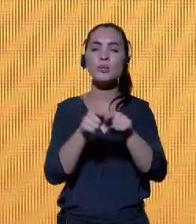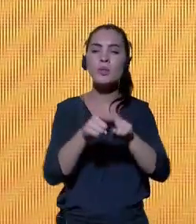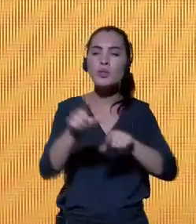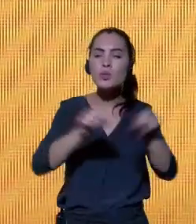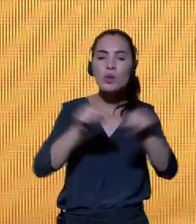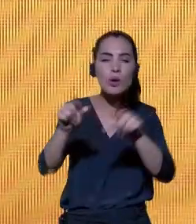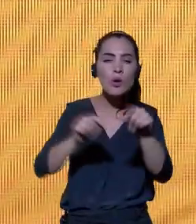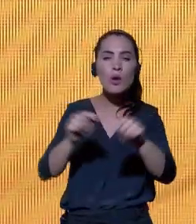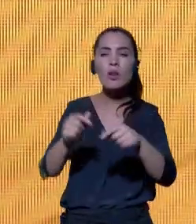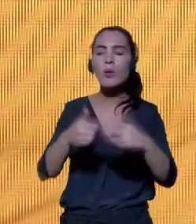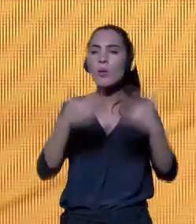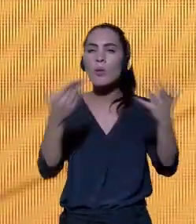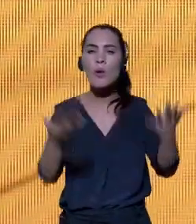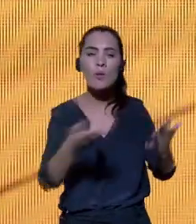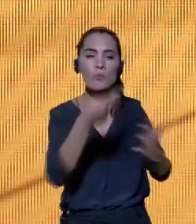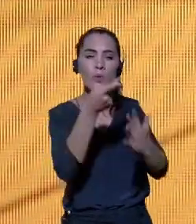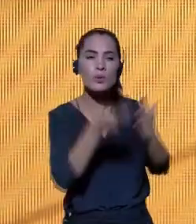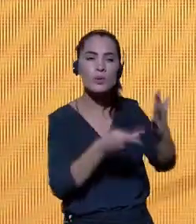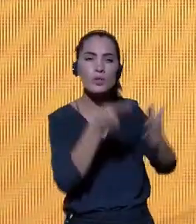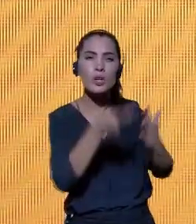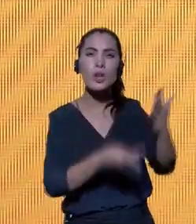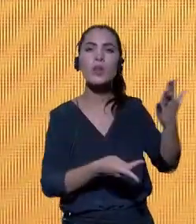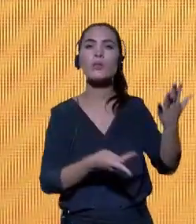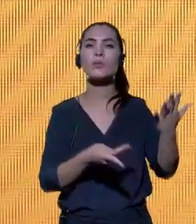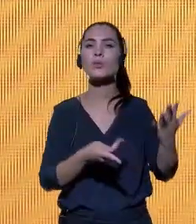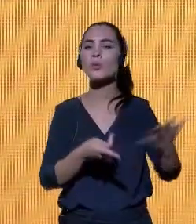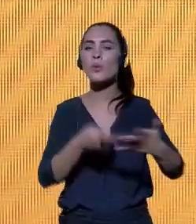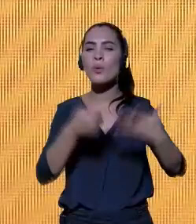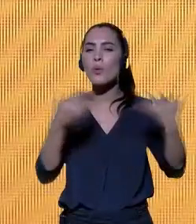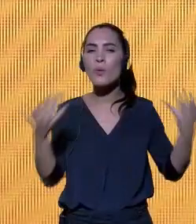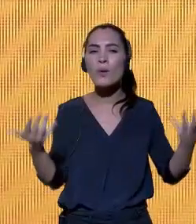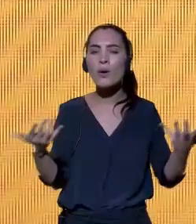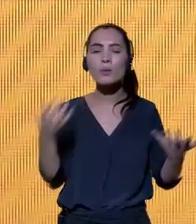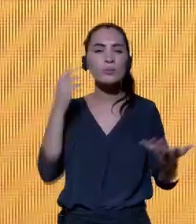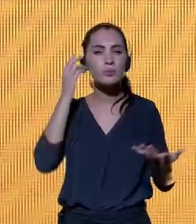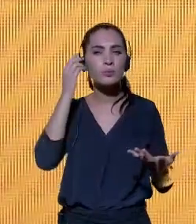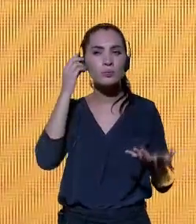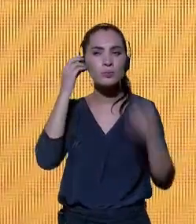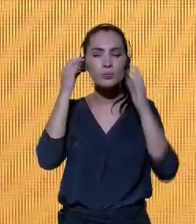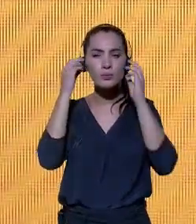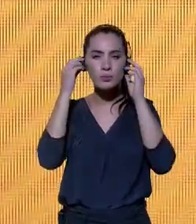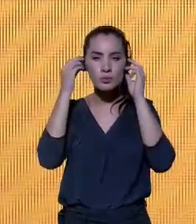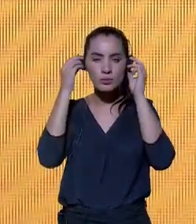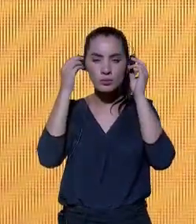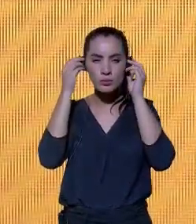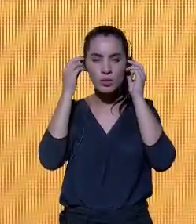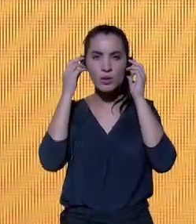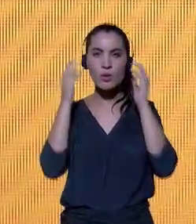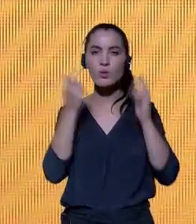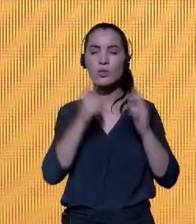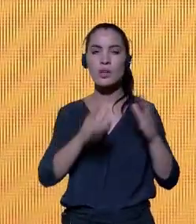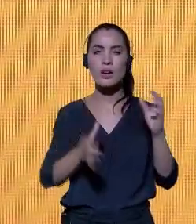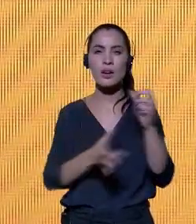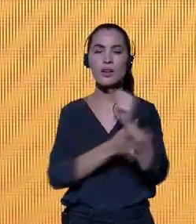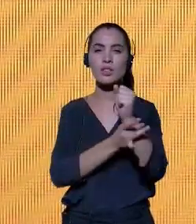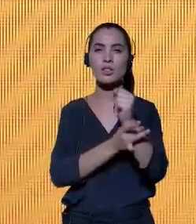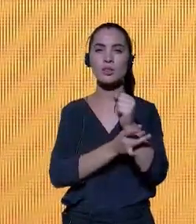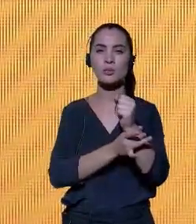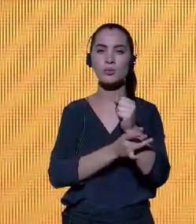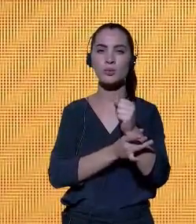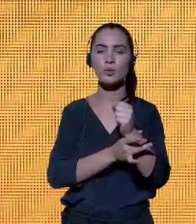decide quais projetos, quais cartas consultas vão receber a garantia soberana